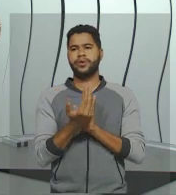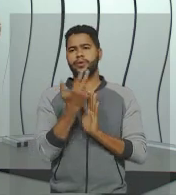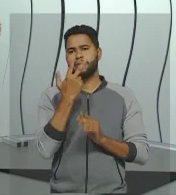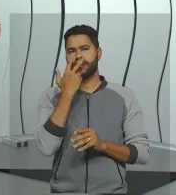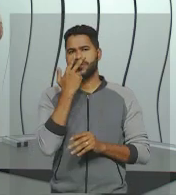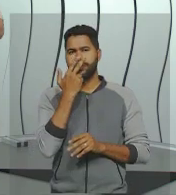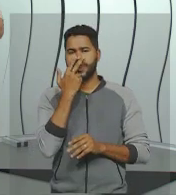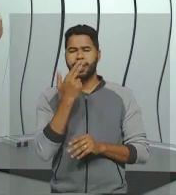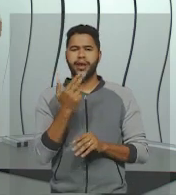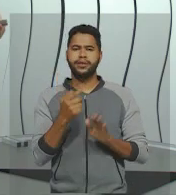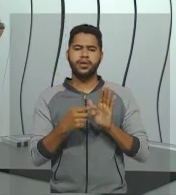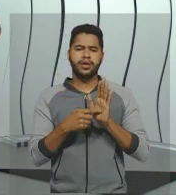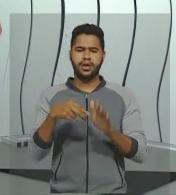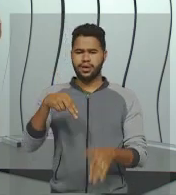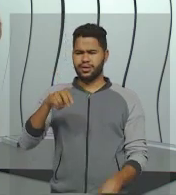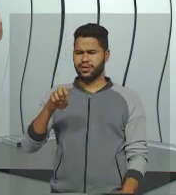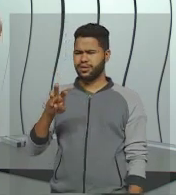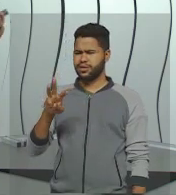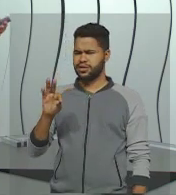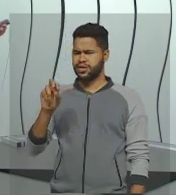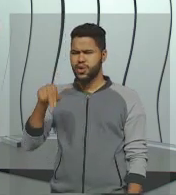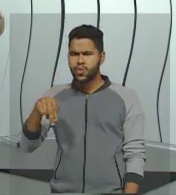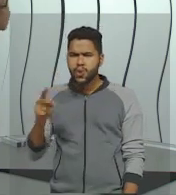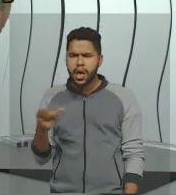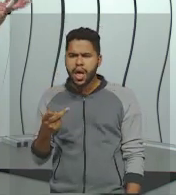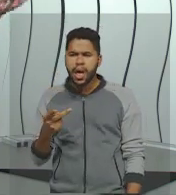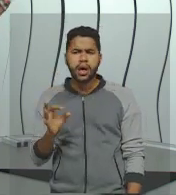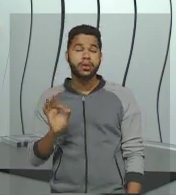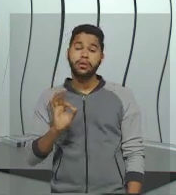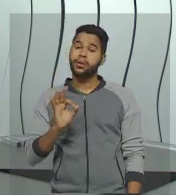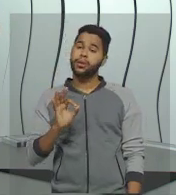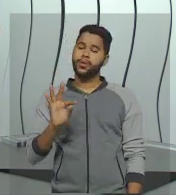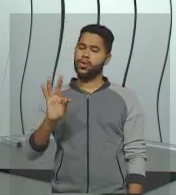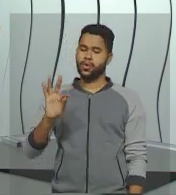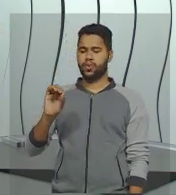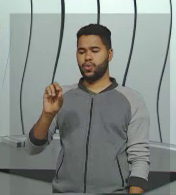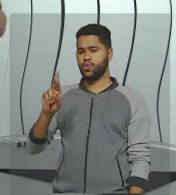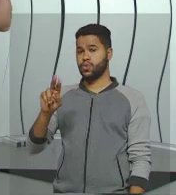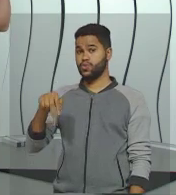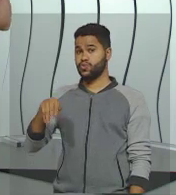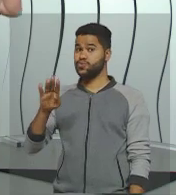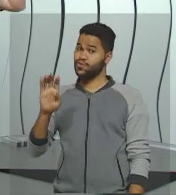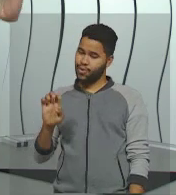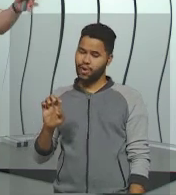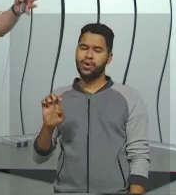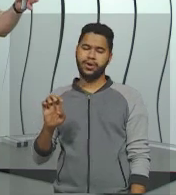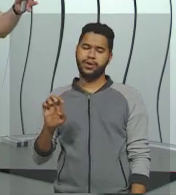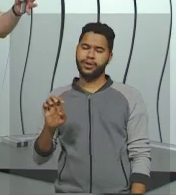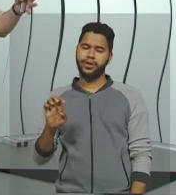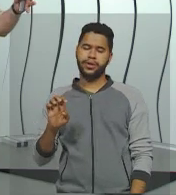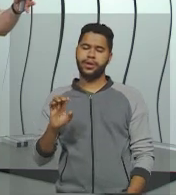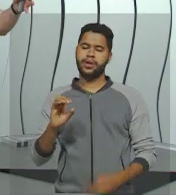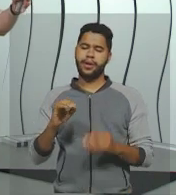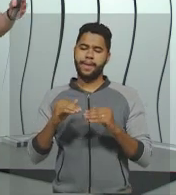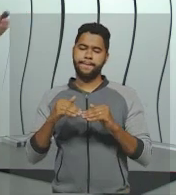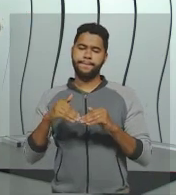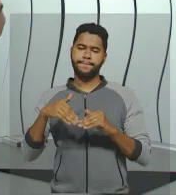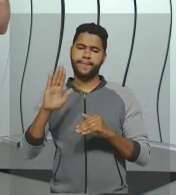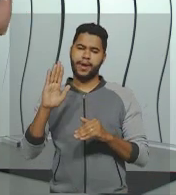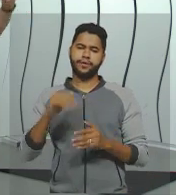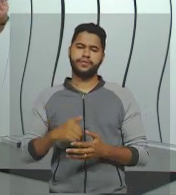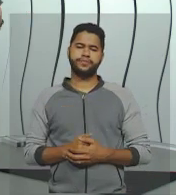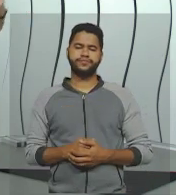gente estava falando que Newton estava errado. Só que ele não estava porque, como eu disse, aquela primeira frase que eu